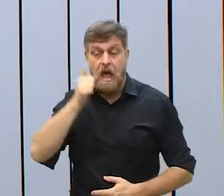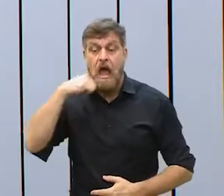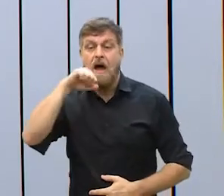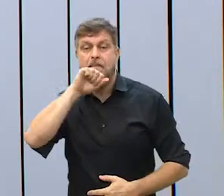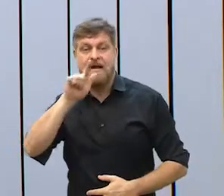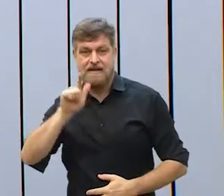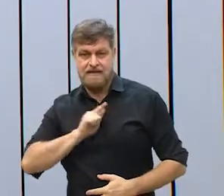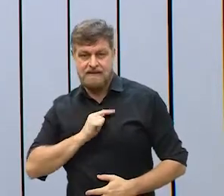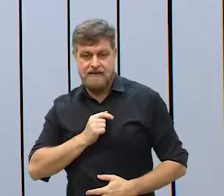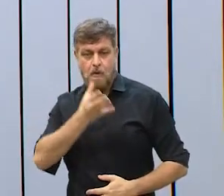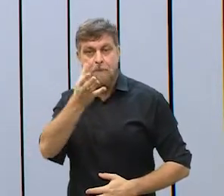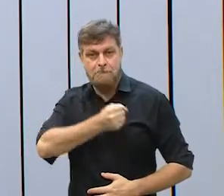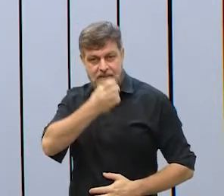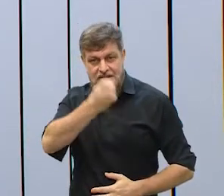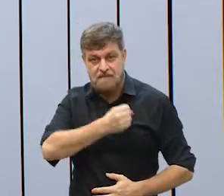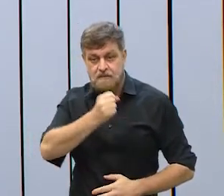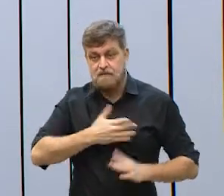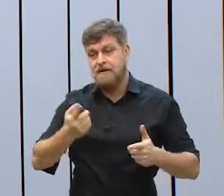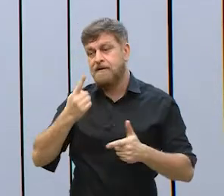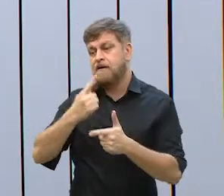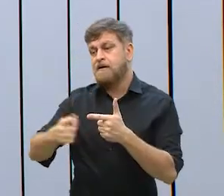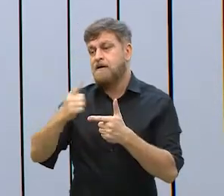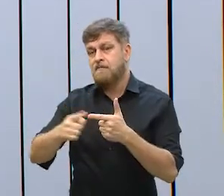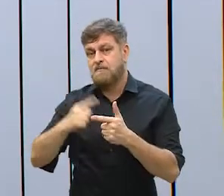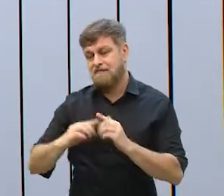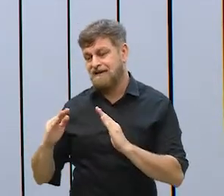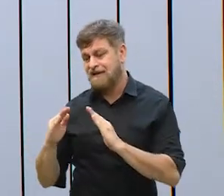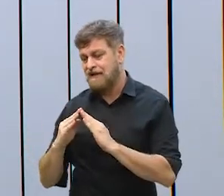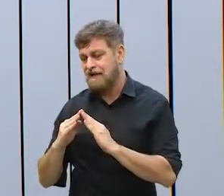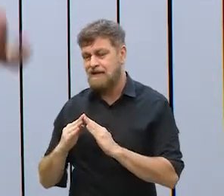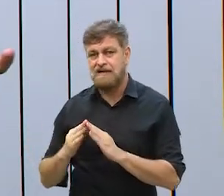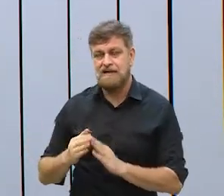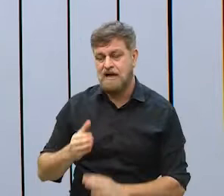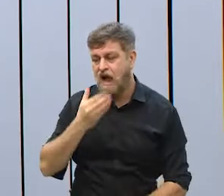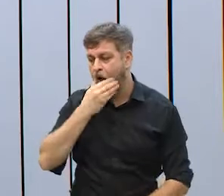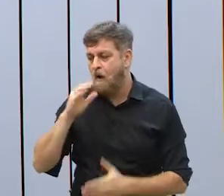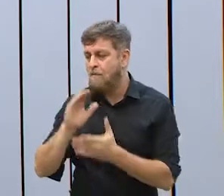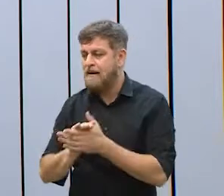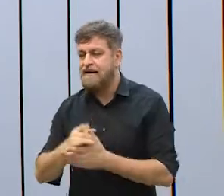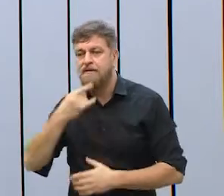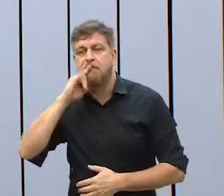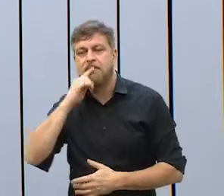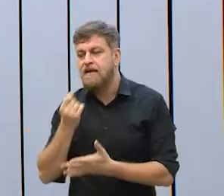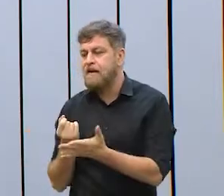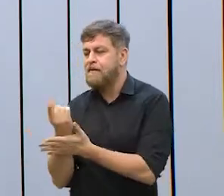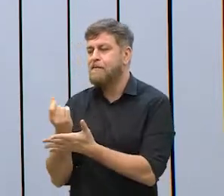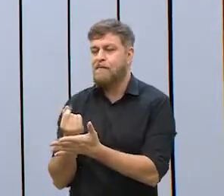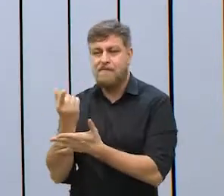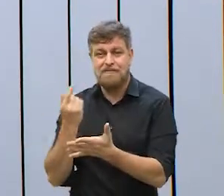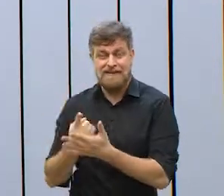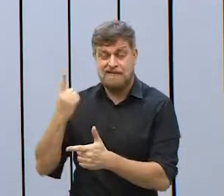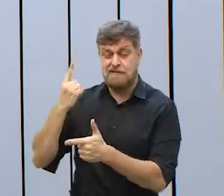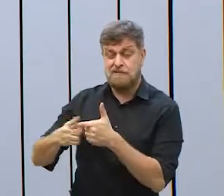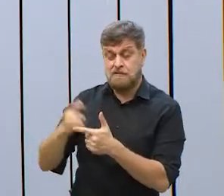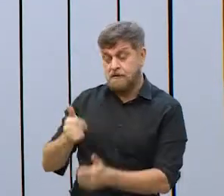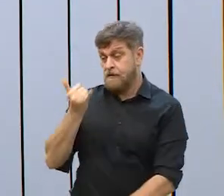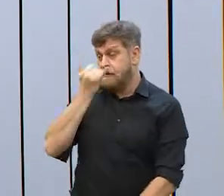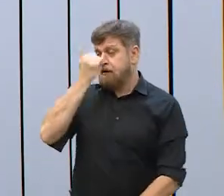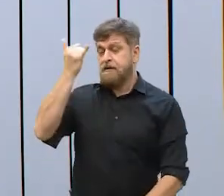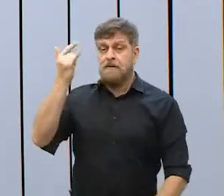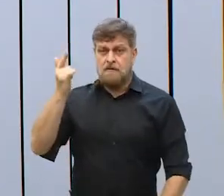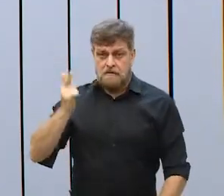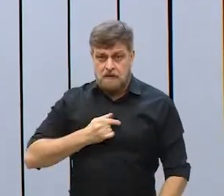recebe o benefício, mas tem problema dentro de casa, o marido quer comprar bebida alcoólica, Então aí é outro problema, que